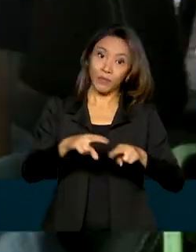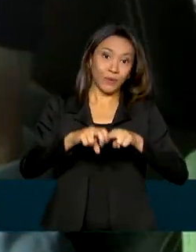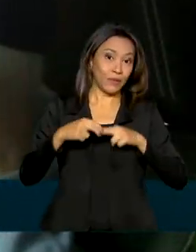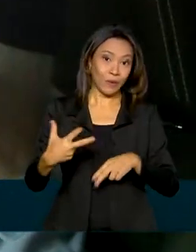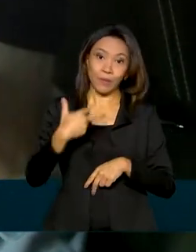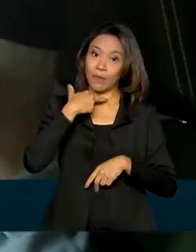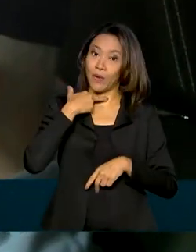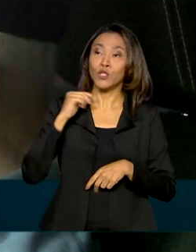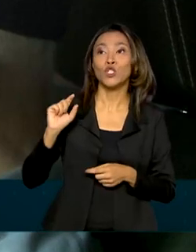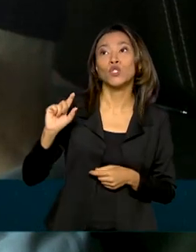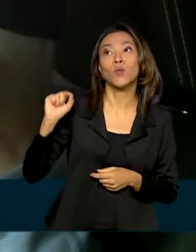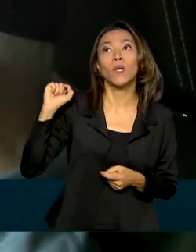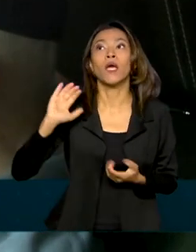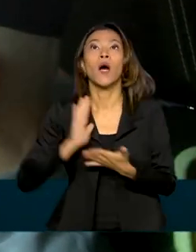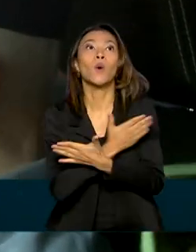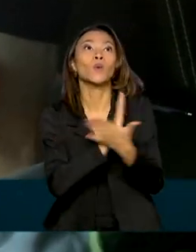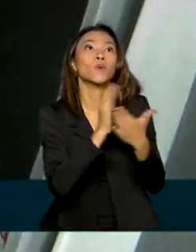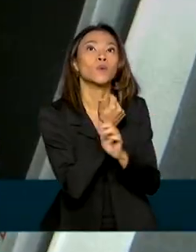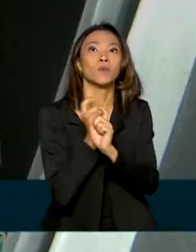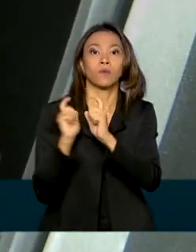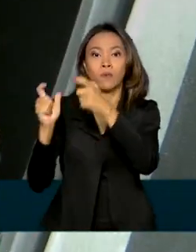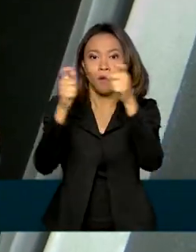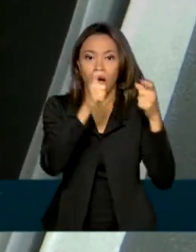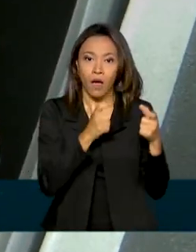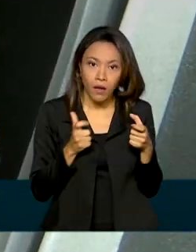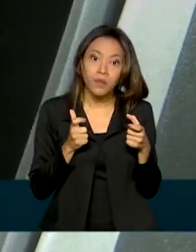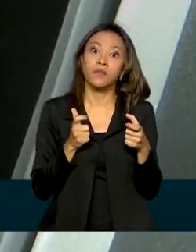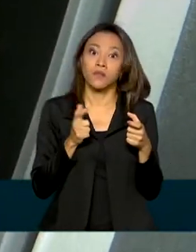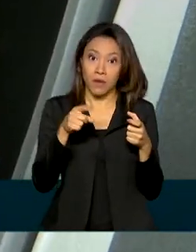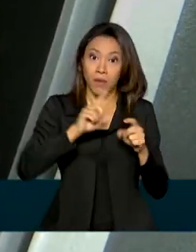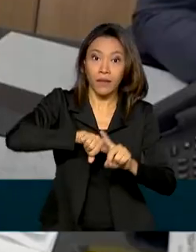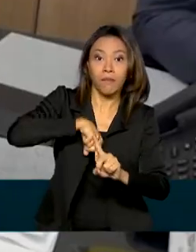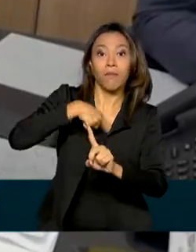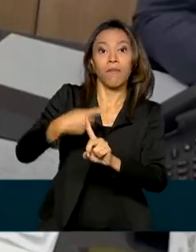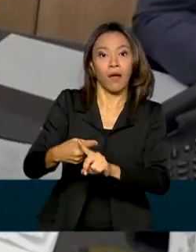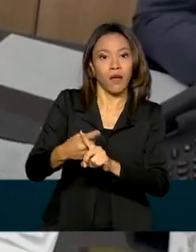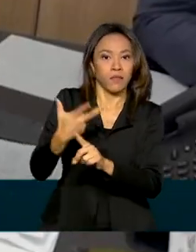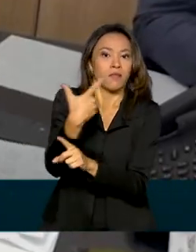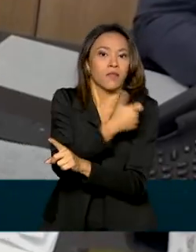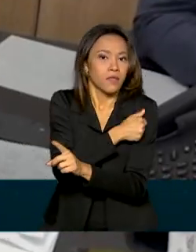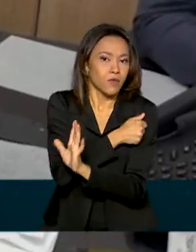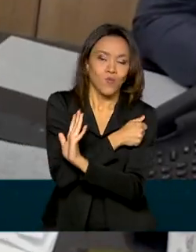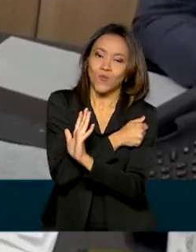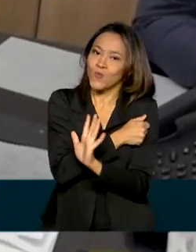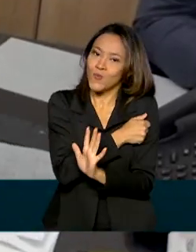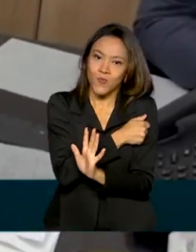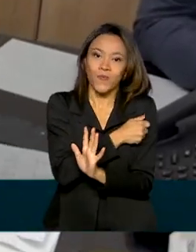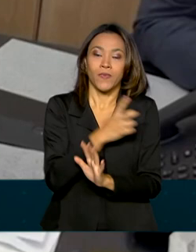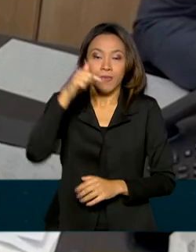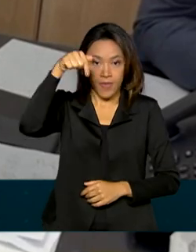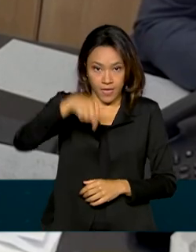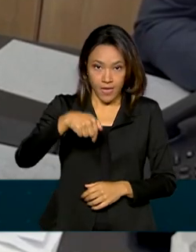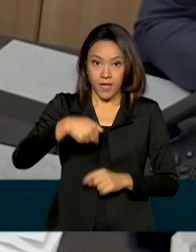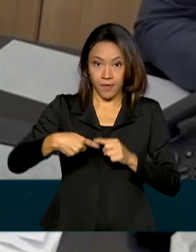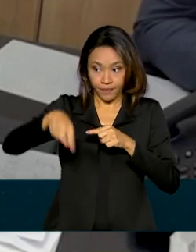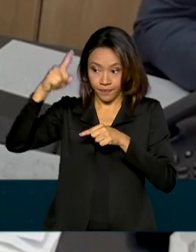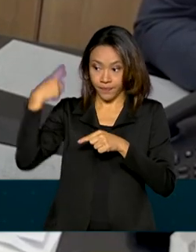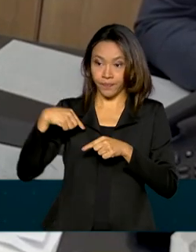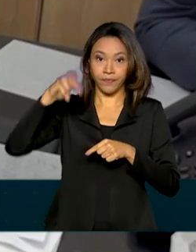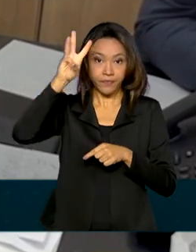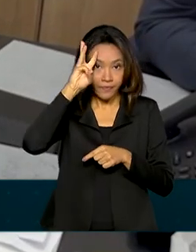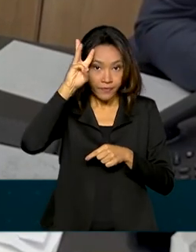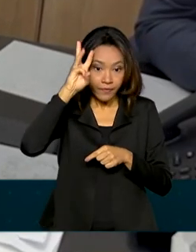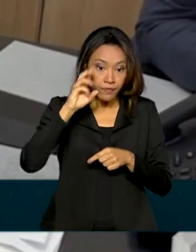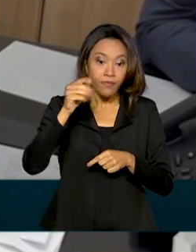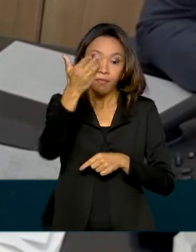eleger apenas alguns locais prioritários para receber doses excedentes. E nesta terça-feira, o ministro Eduardo Pazuello